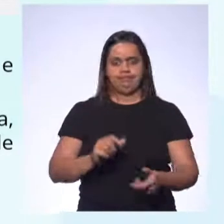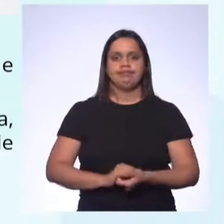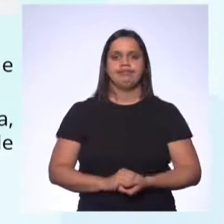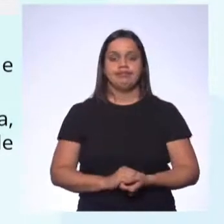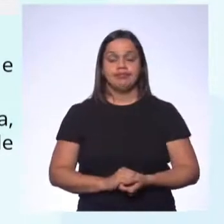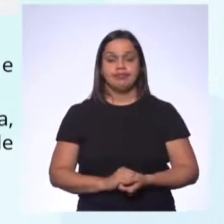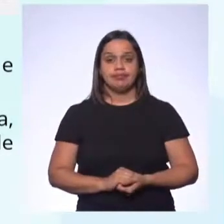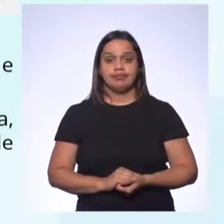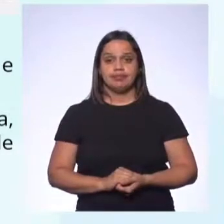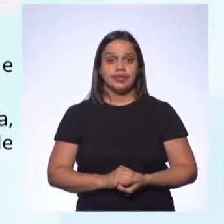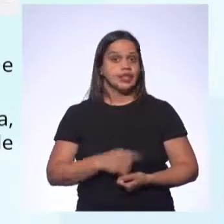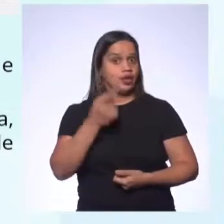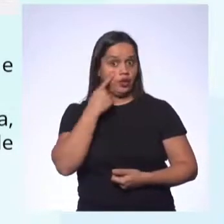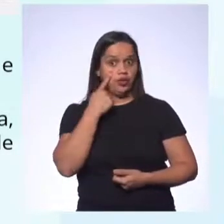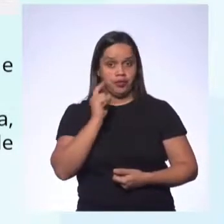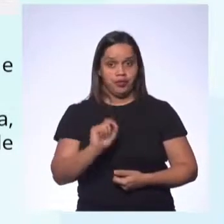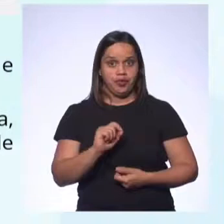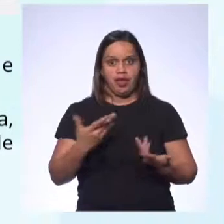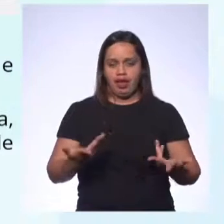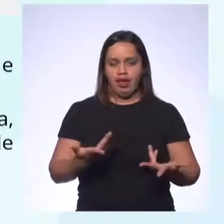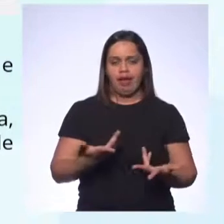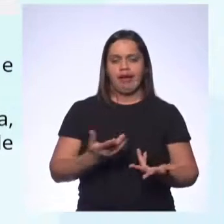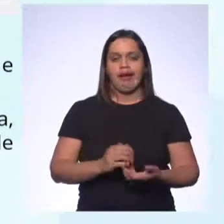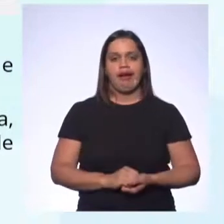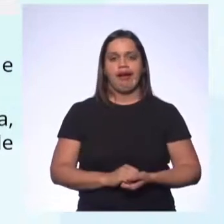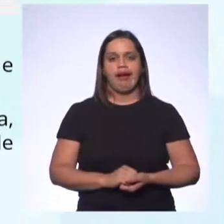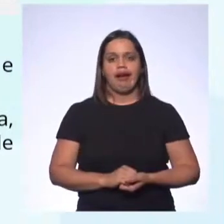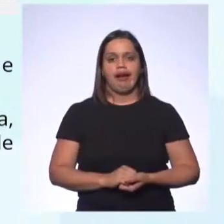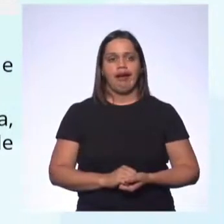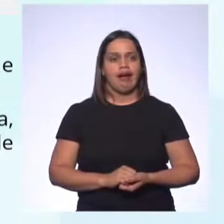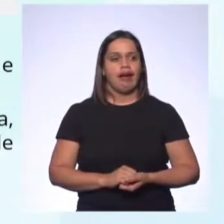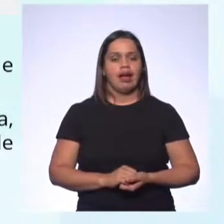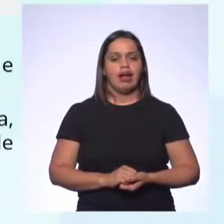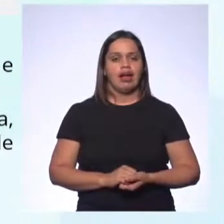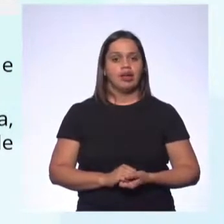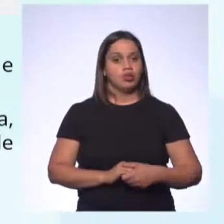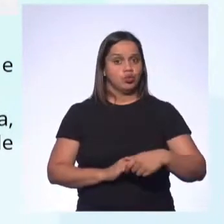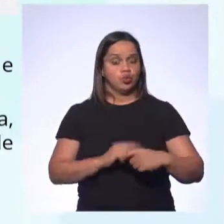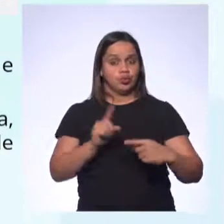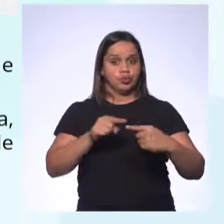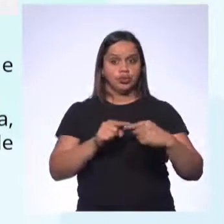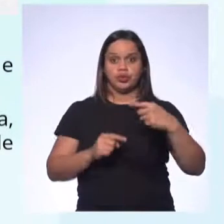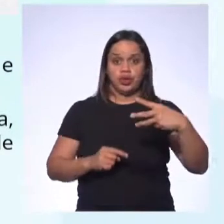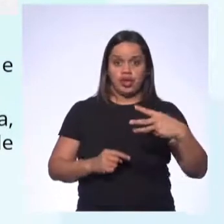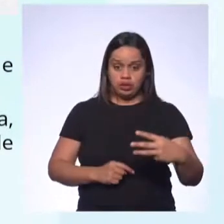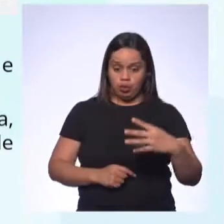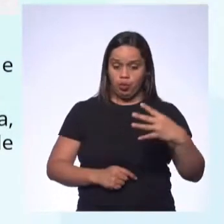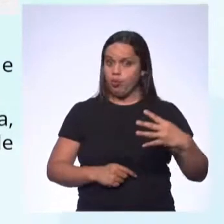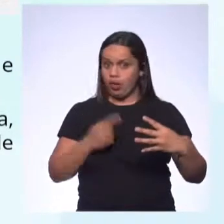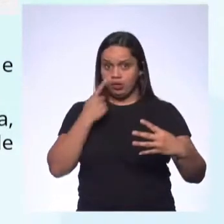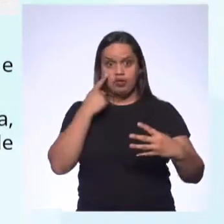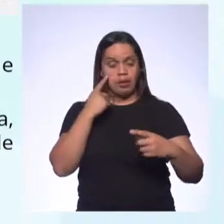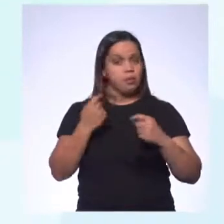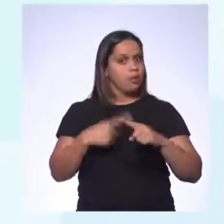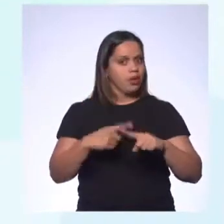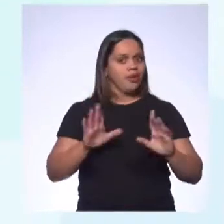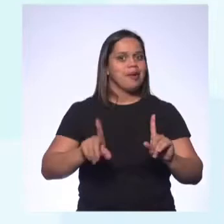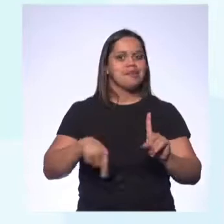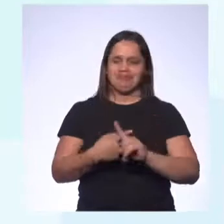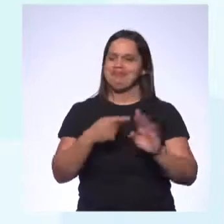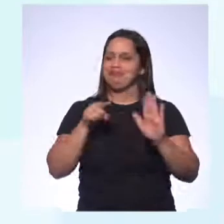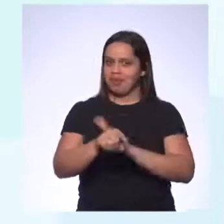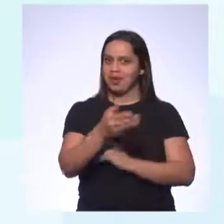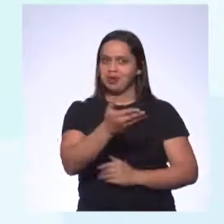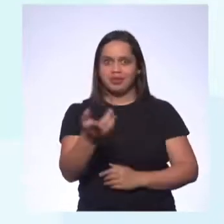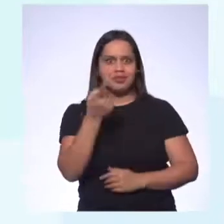todos. Então, olha só, aí dá uma boa olhada nesses outros dois objetivos aí, porque agora eu vou lançar mais uma